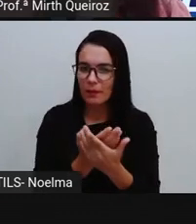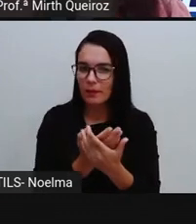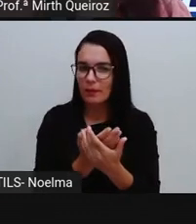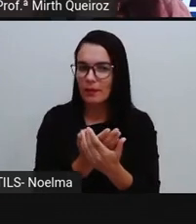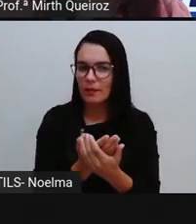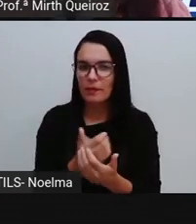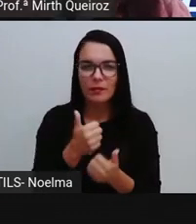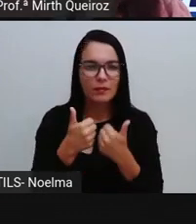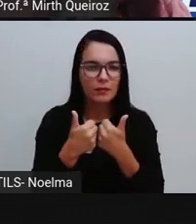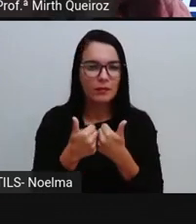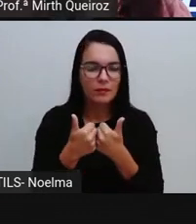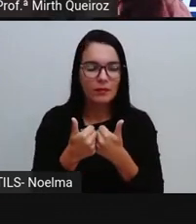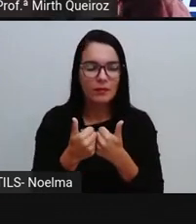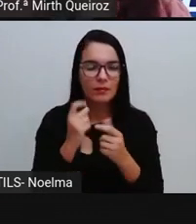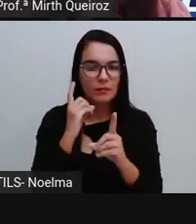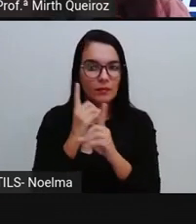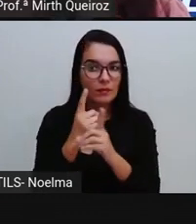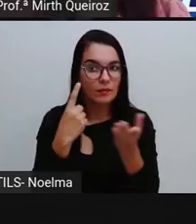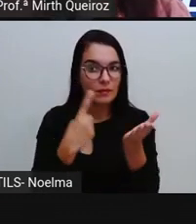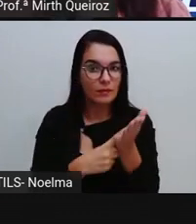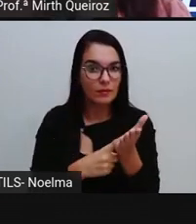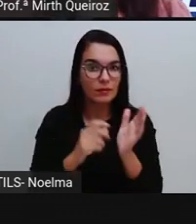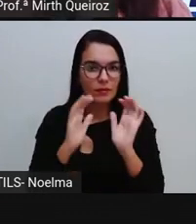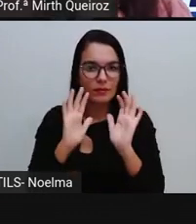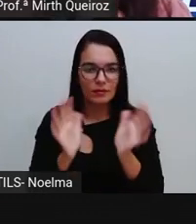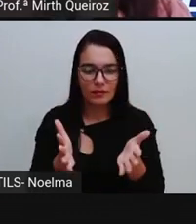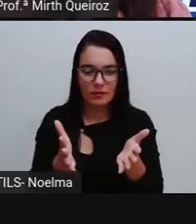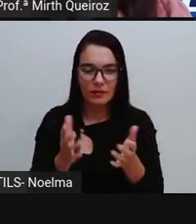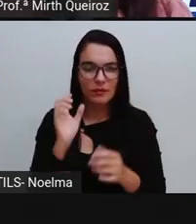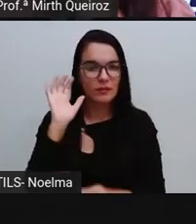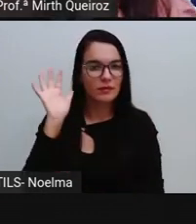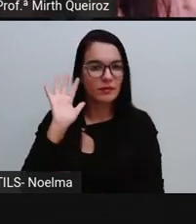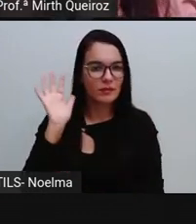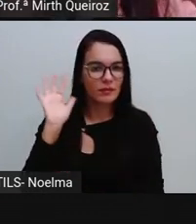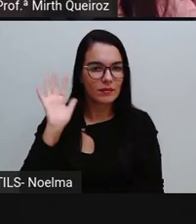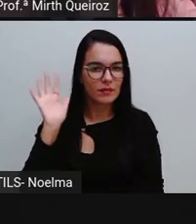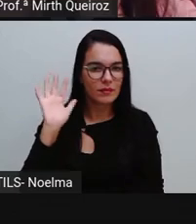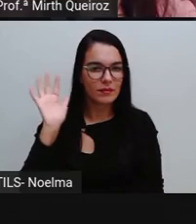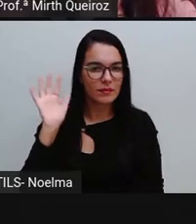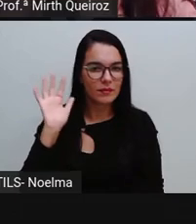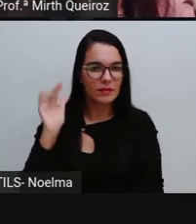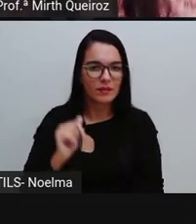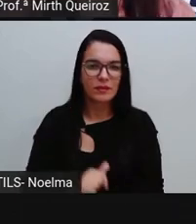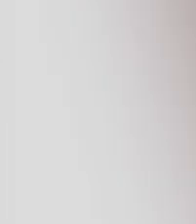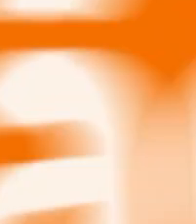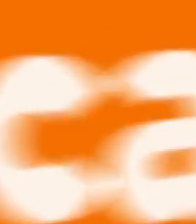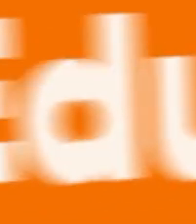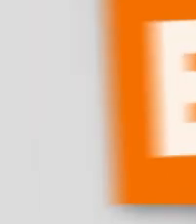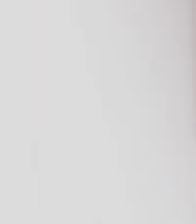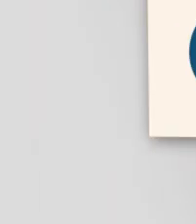próxima aula, certo? Temos um encontro marcado e até lá. Tchau, tchau.